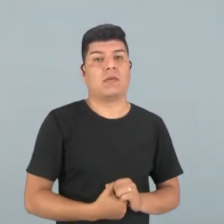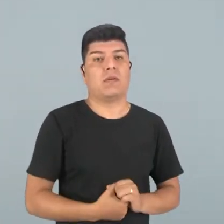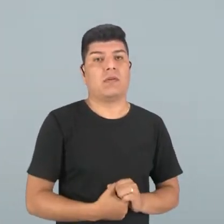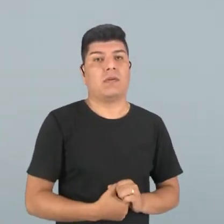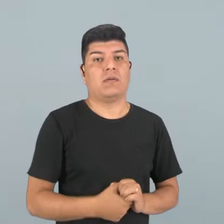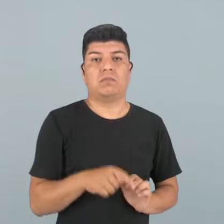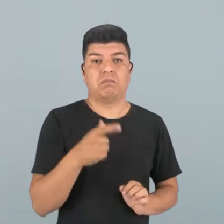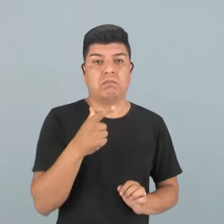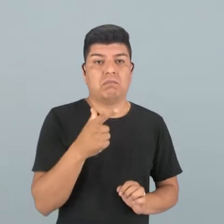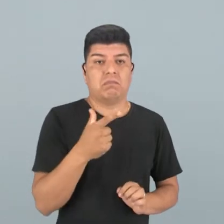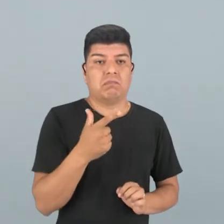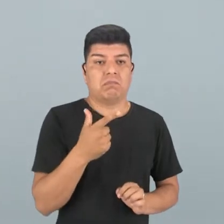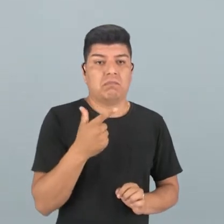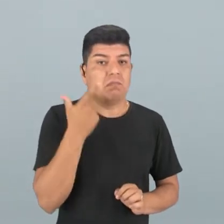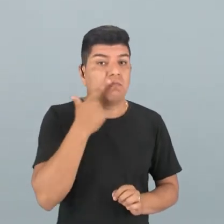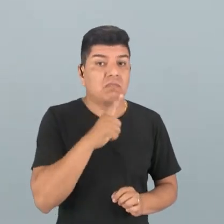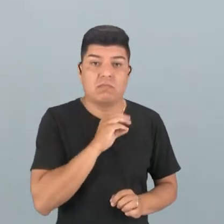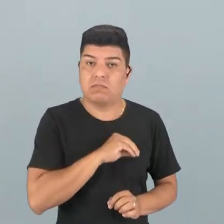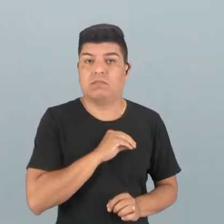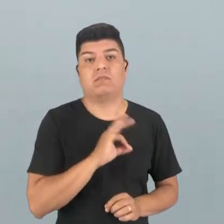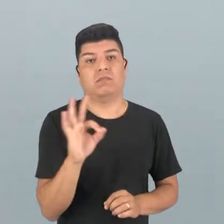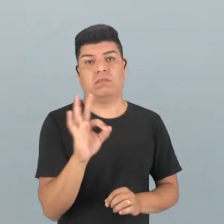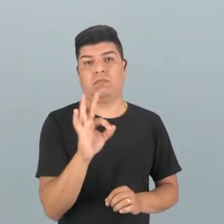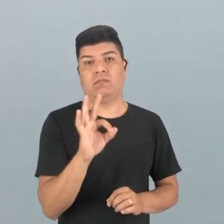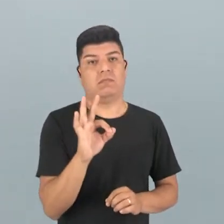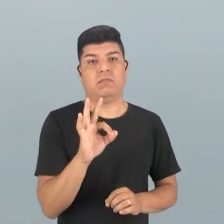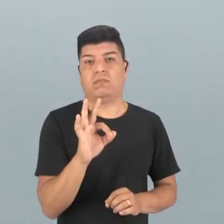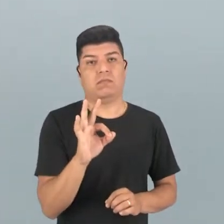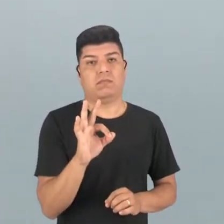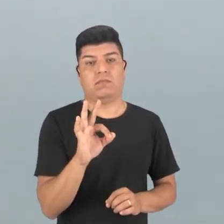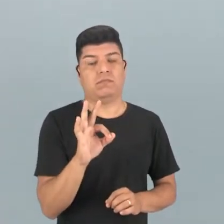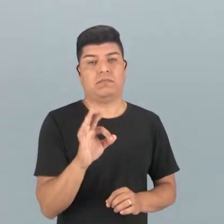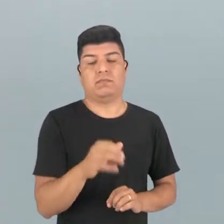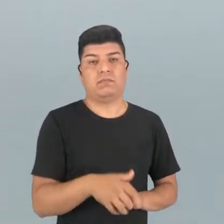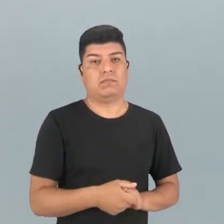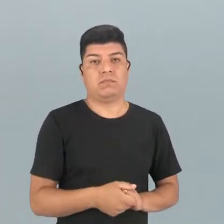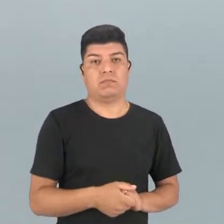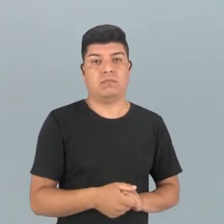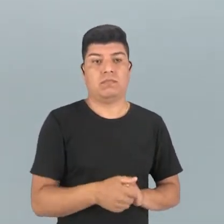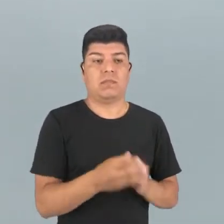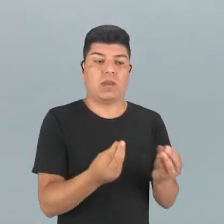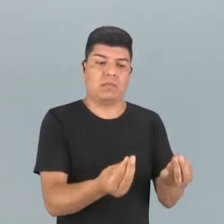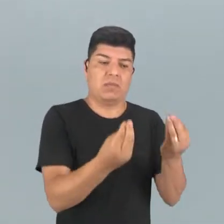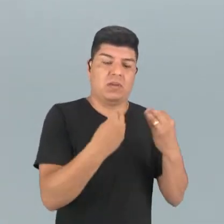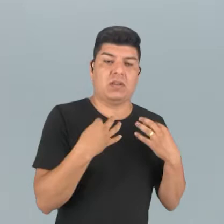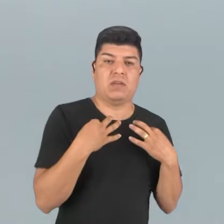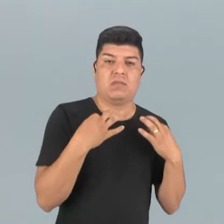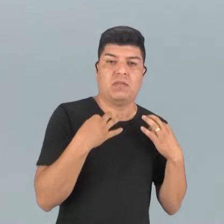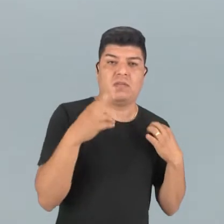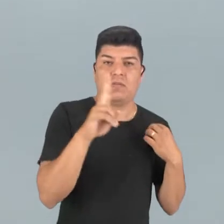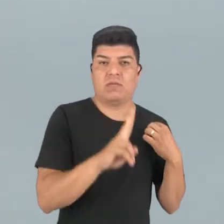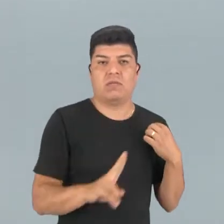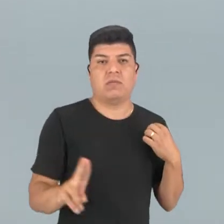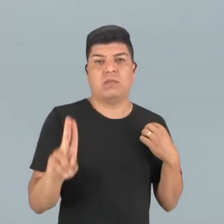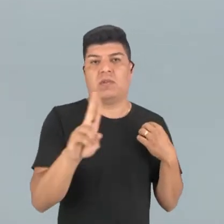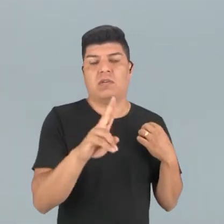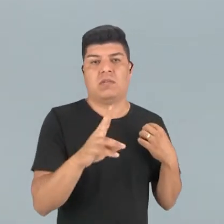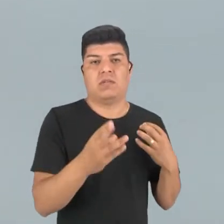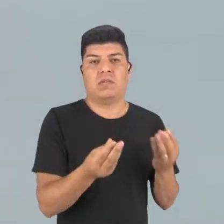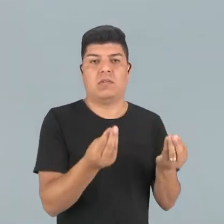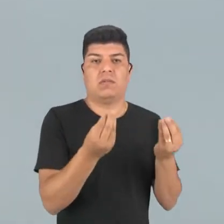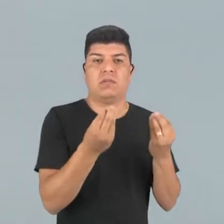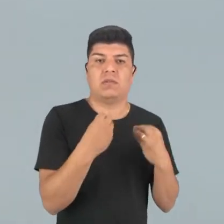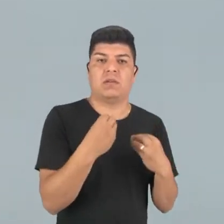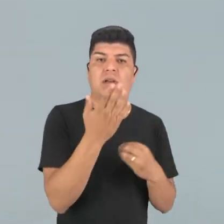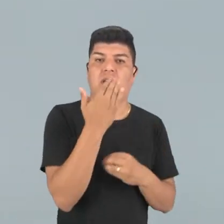não ganhava dinheiro, né, por esse trabalho que eu realizava. Elas me davam roupa usadas, me davam